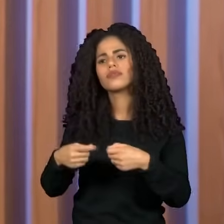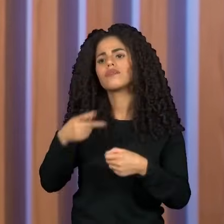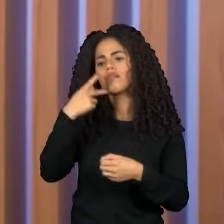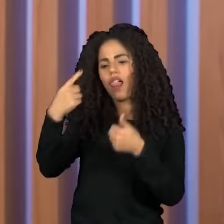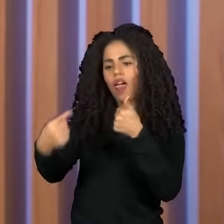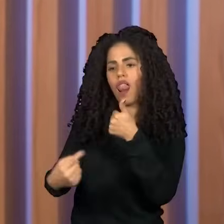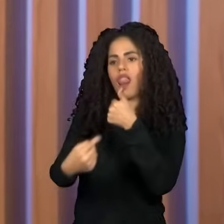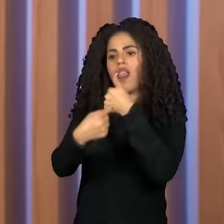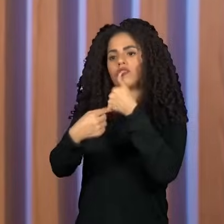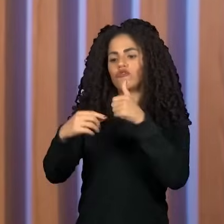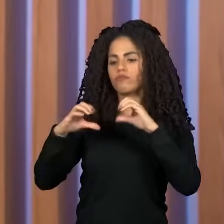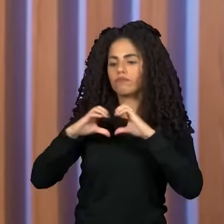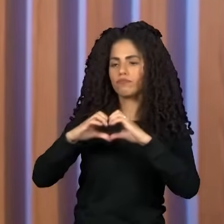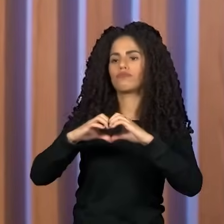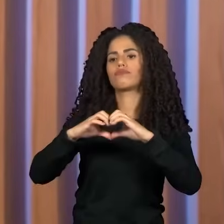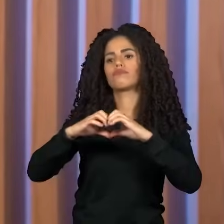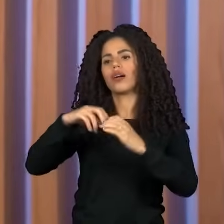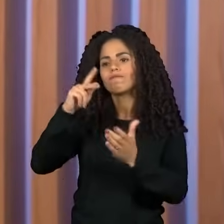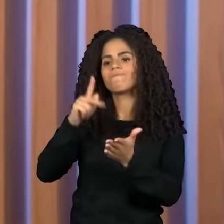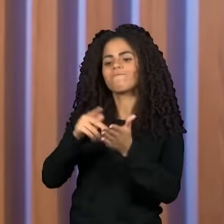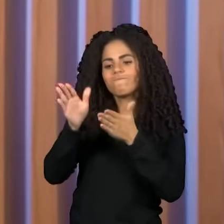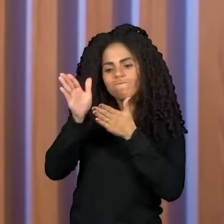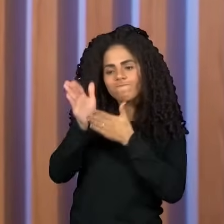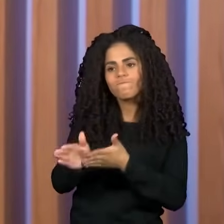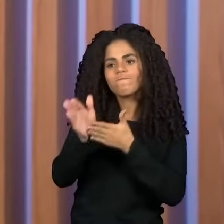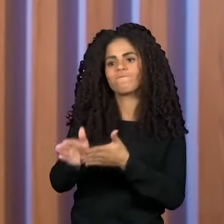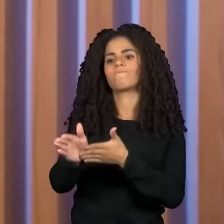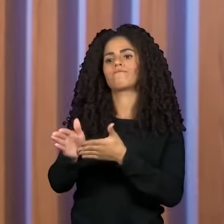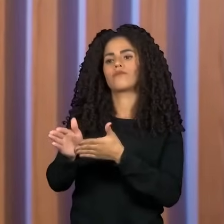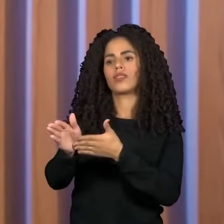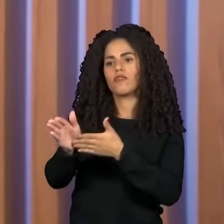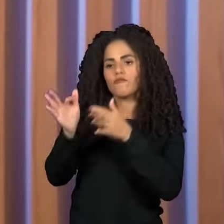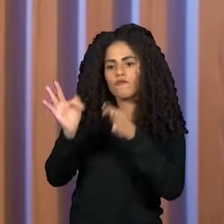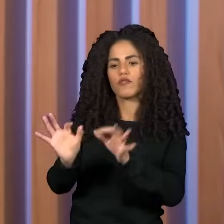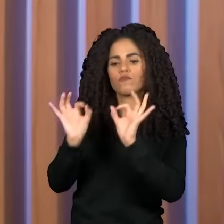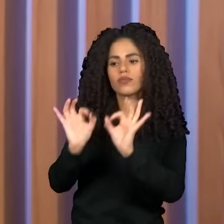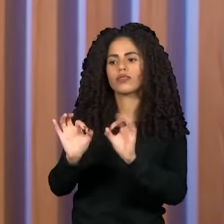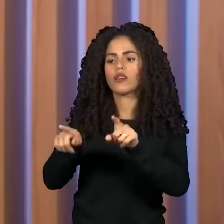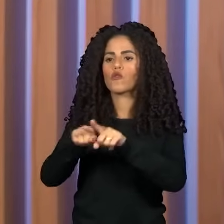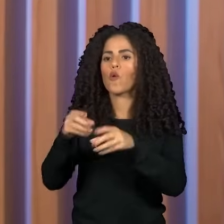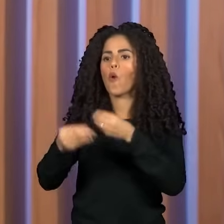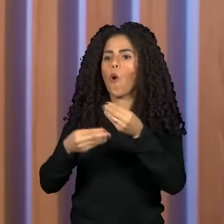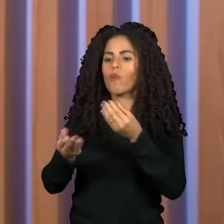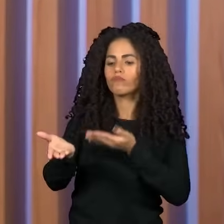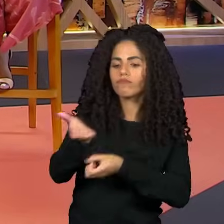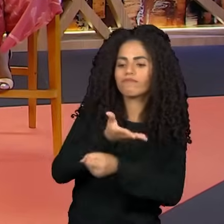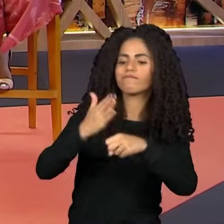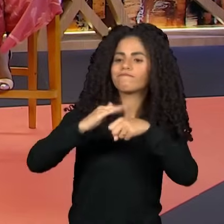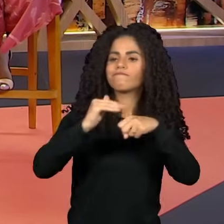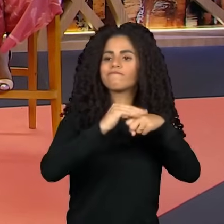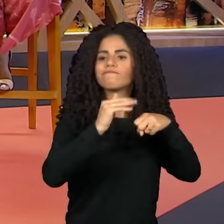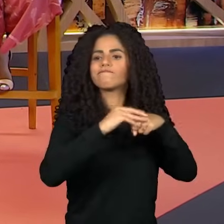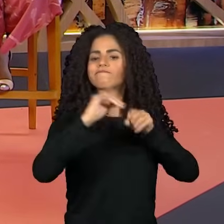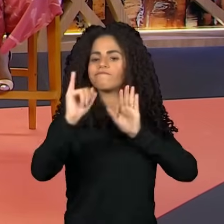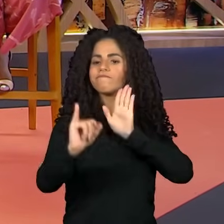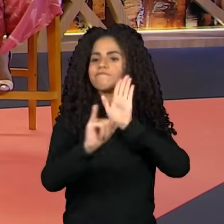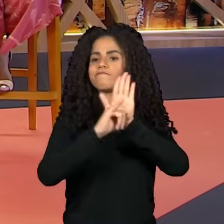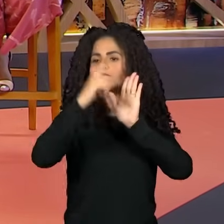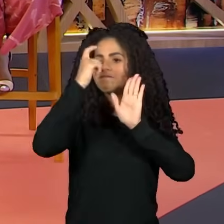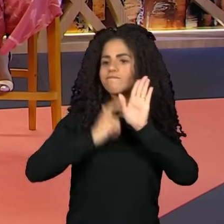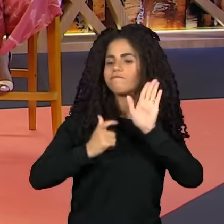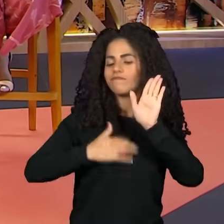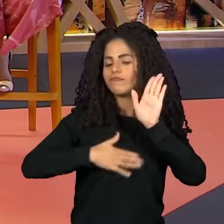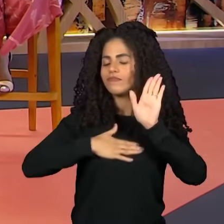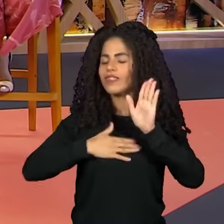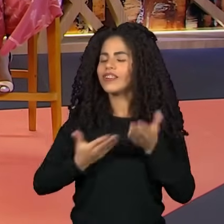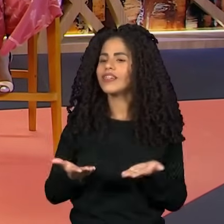enquanto legitimidade e que acaba se transferindo, psicologicamente falando, para legitimar o nosso próprio afeto, a nossa própria identidade, nosso próprio carinho.